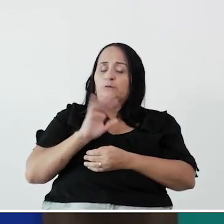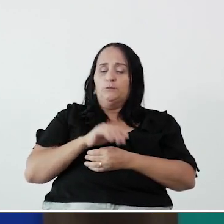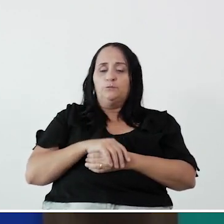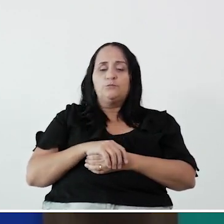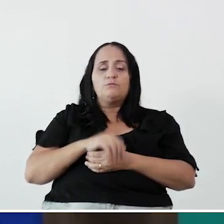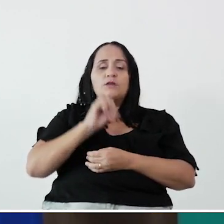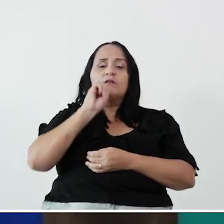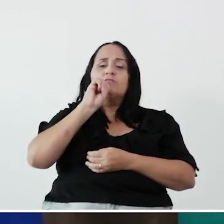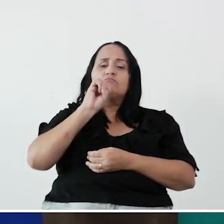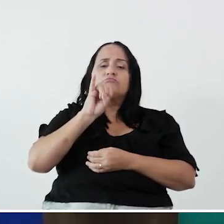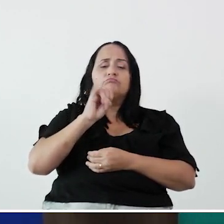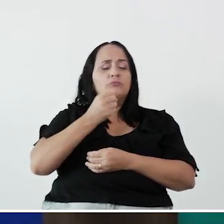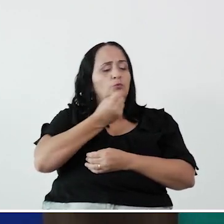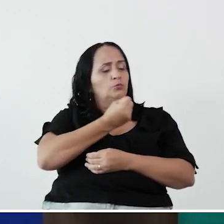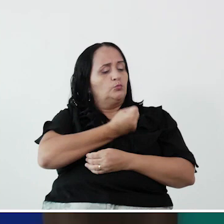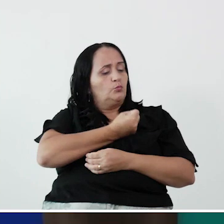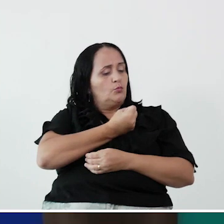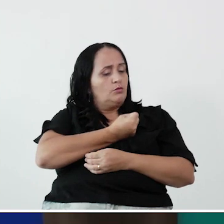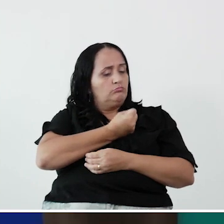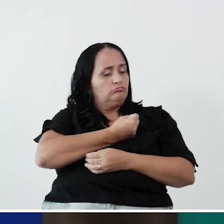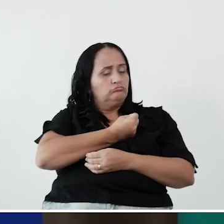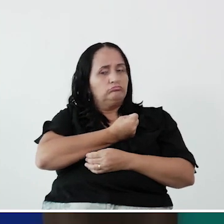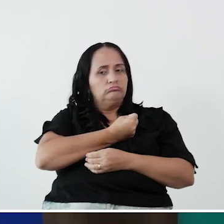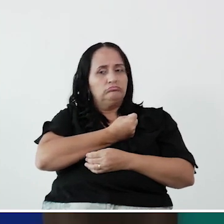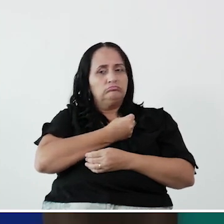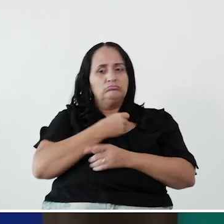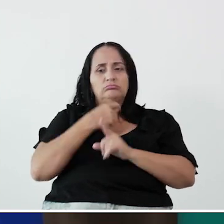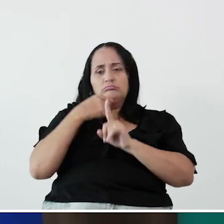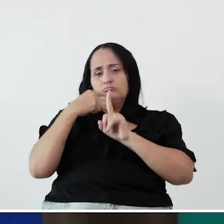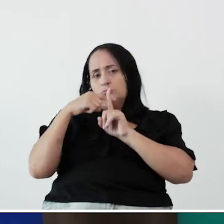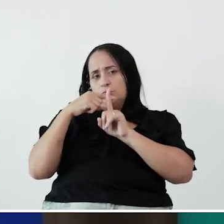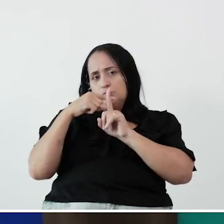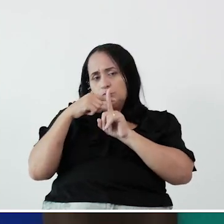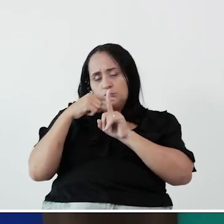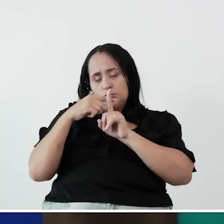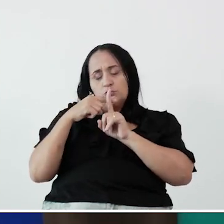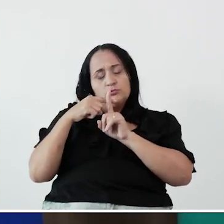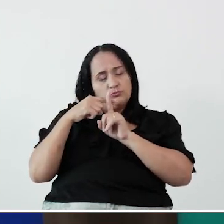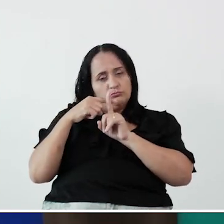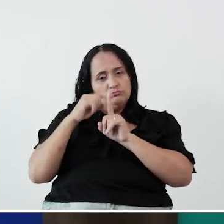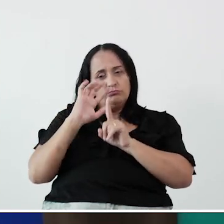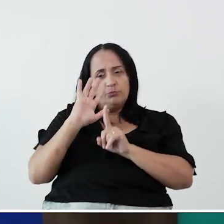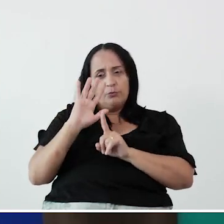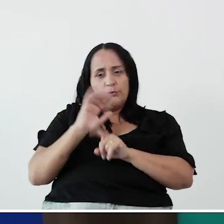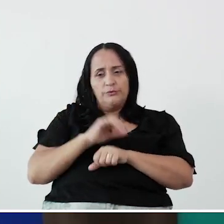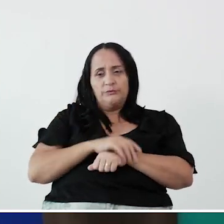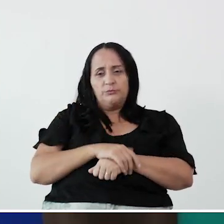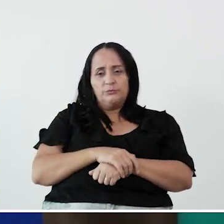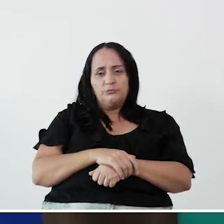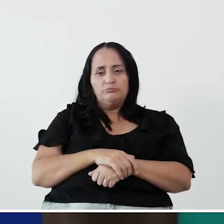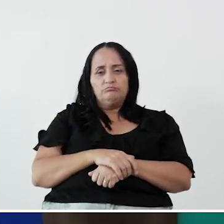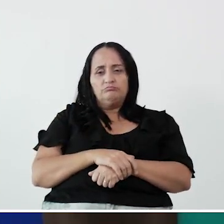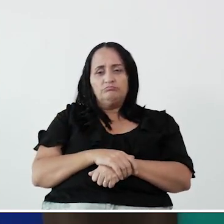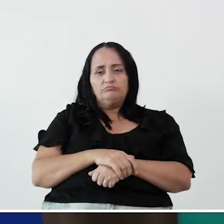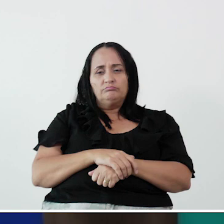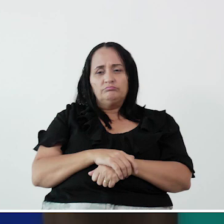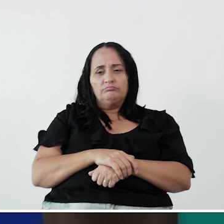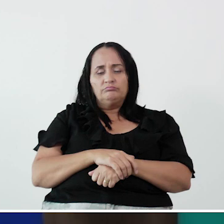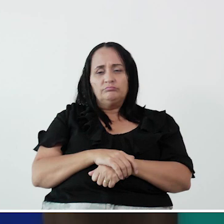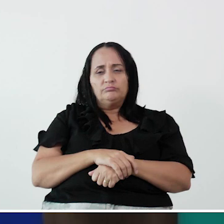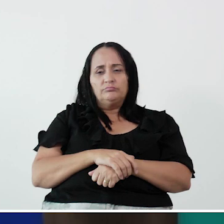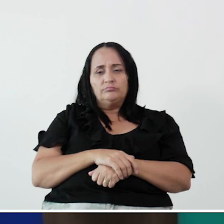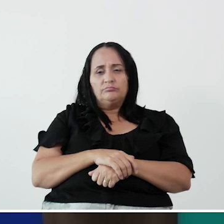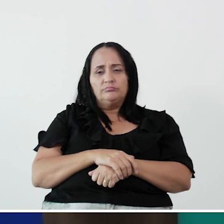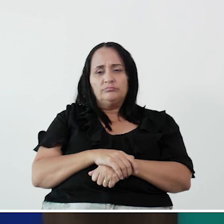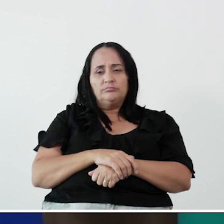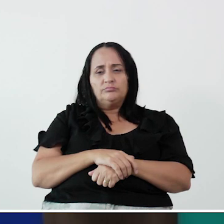dois números positivos, não há o que pensar. Por exemplo, eu quero somar o número 1